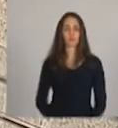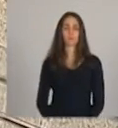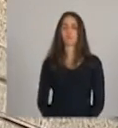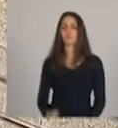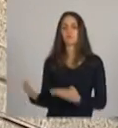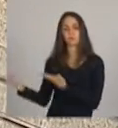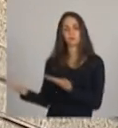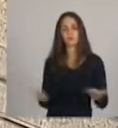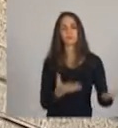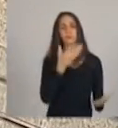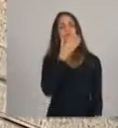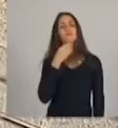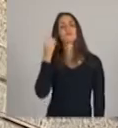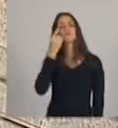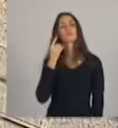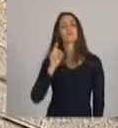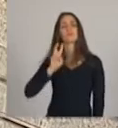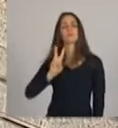Vandinho Leite.